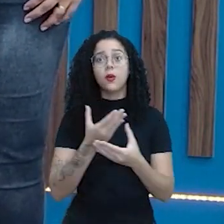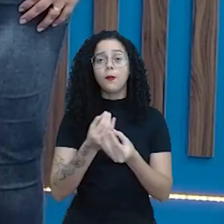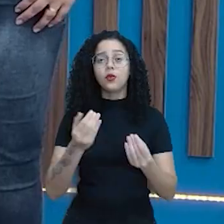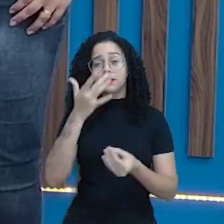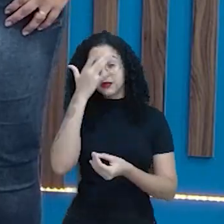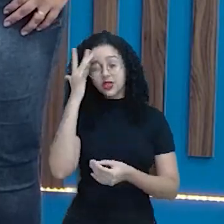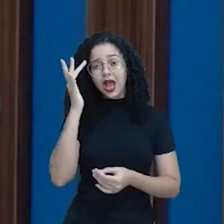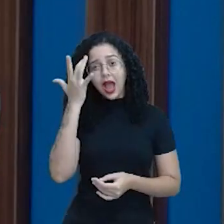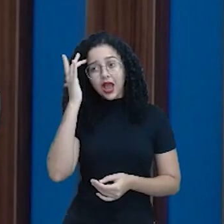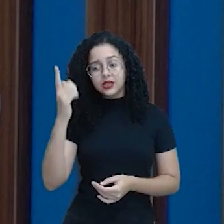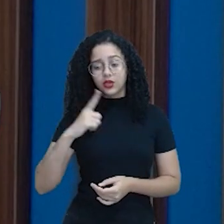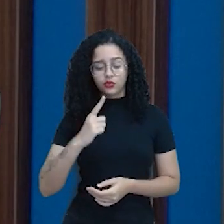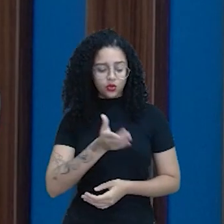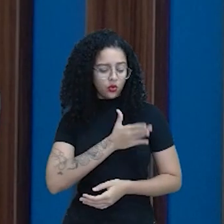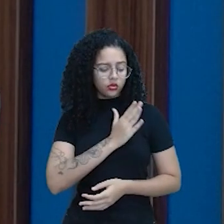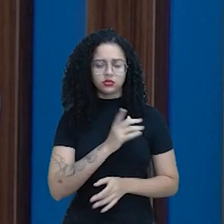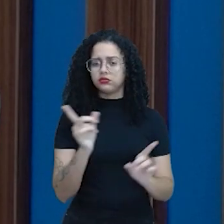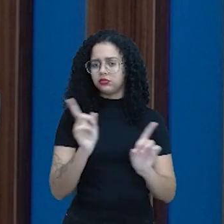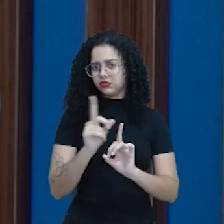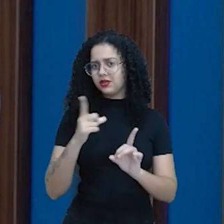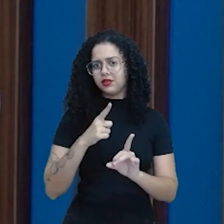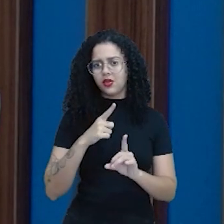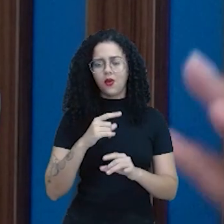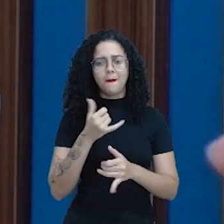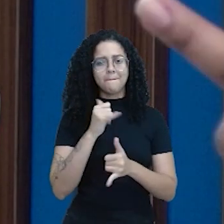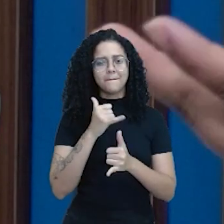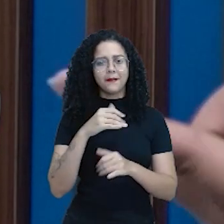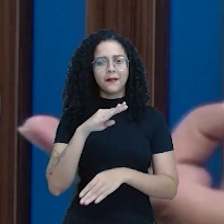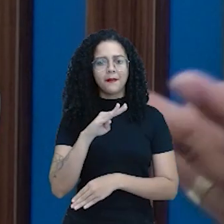eu tenho um coração, mas não, eu tenho uma bateria. E